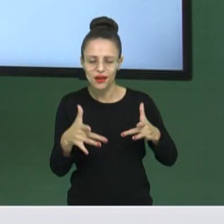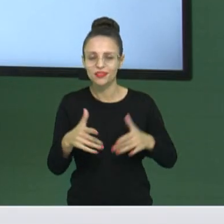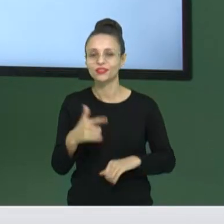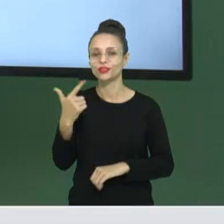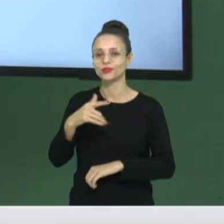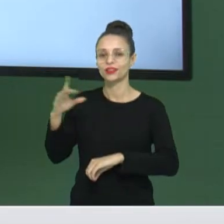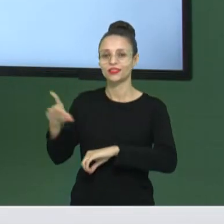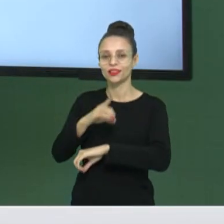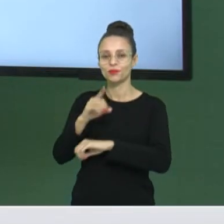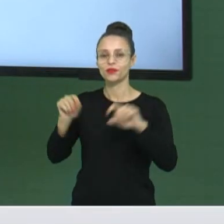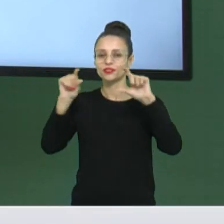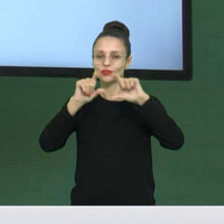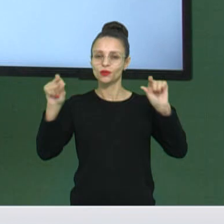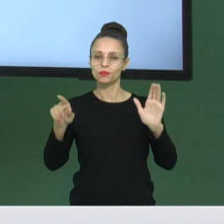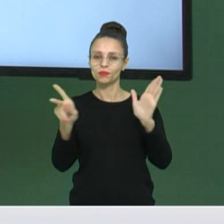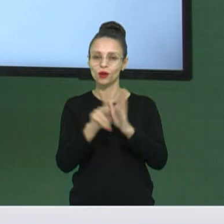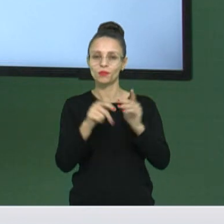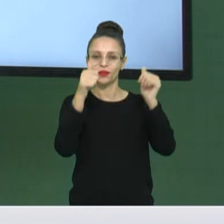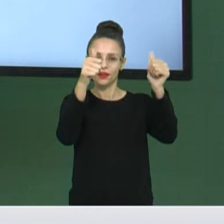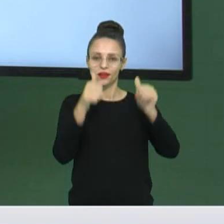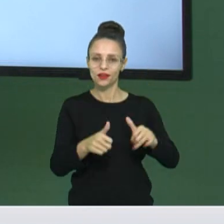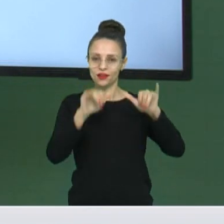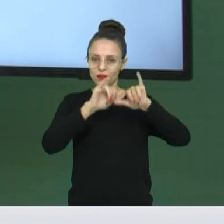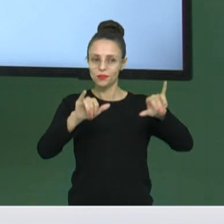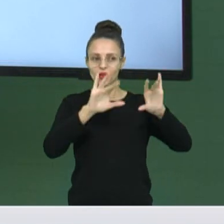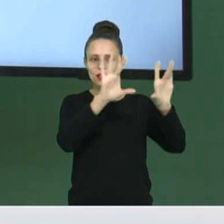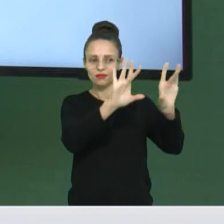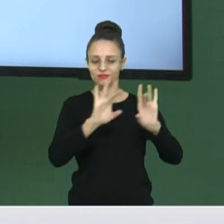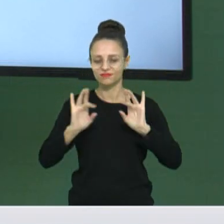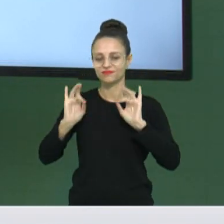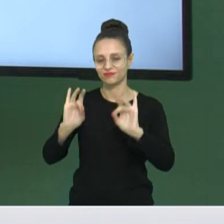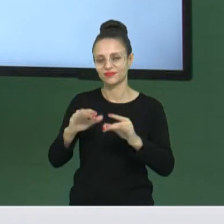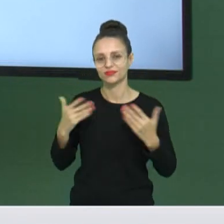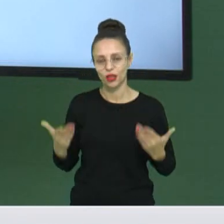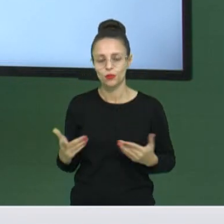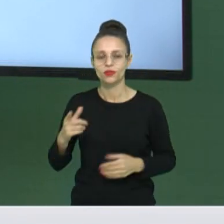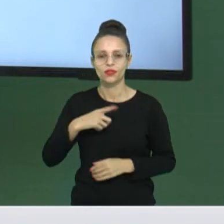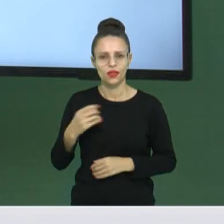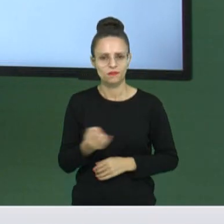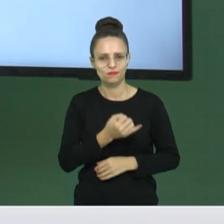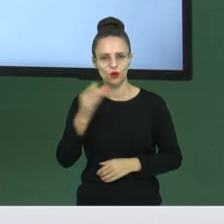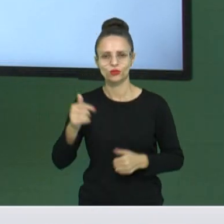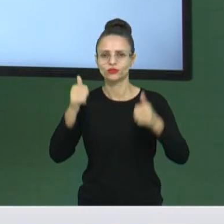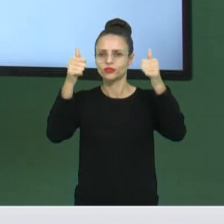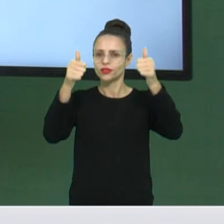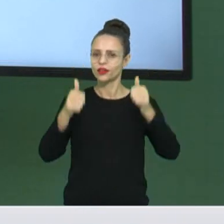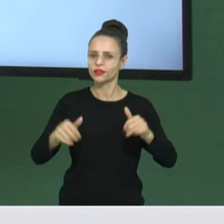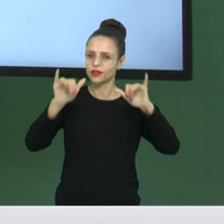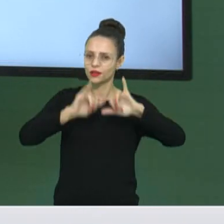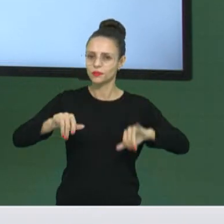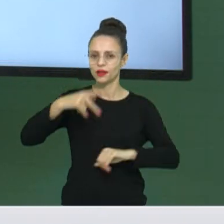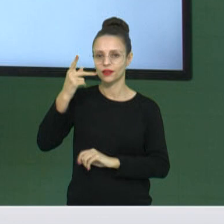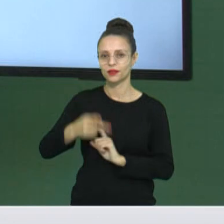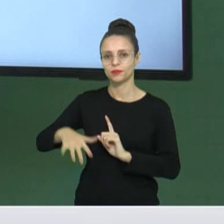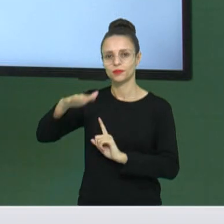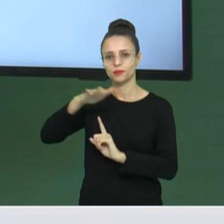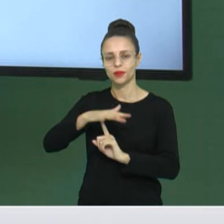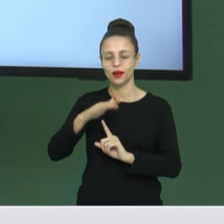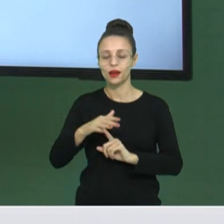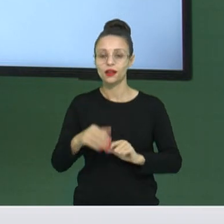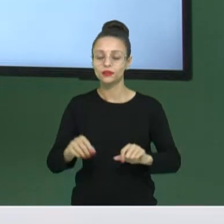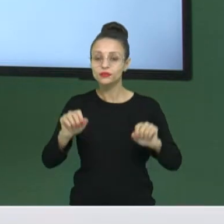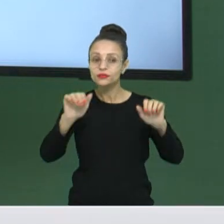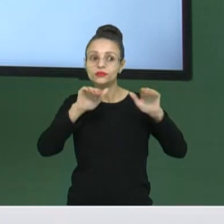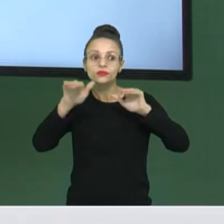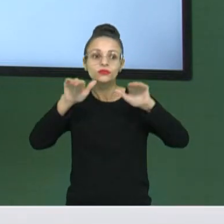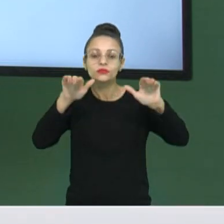um slogan que eu tirei de um cartaz de campanha, tá? Então, tem muitos cartazes de campanha aqui no Paraná chamando a atenção